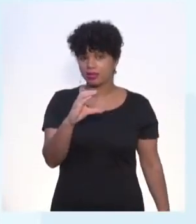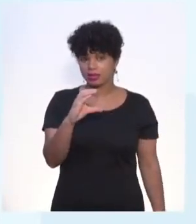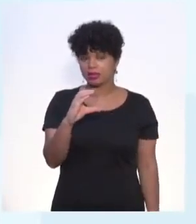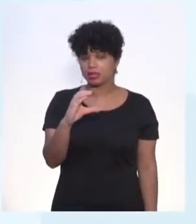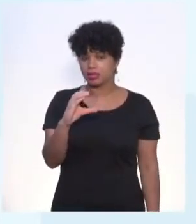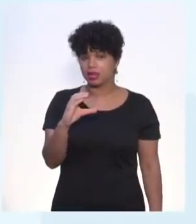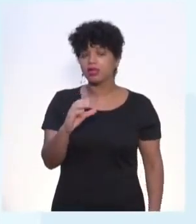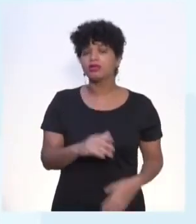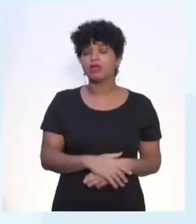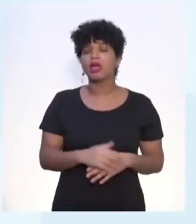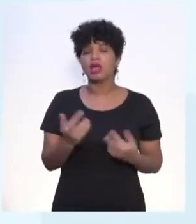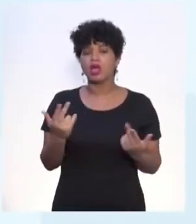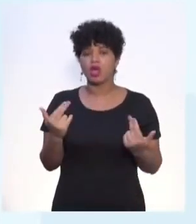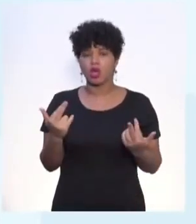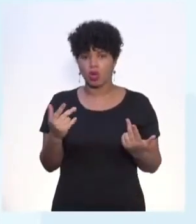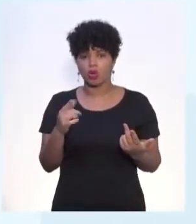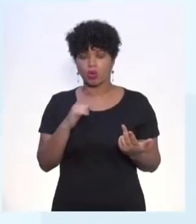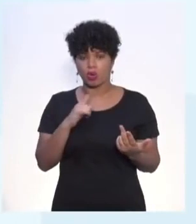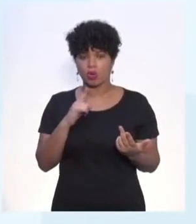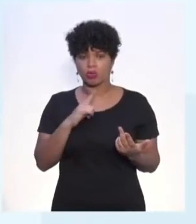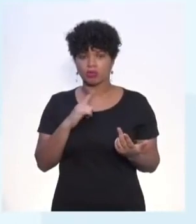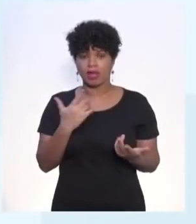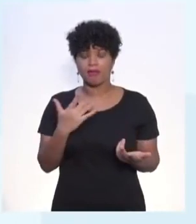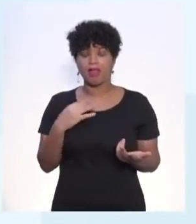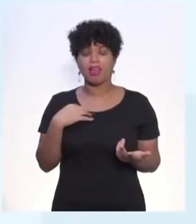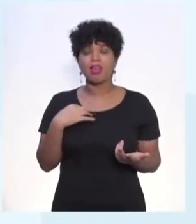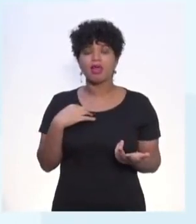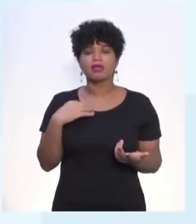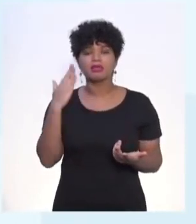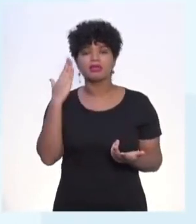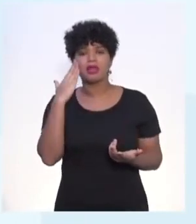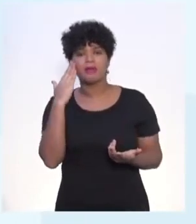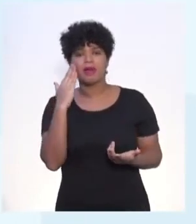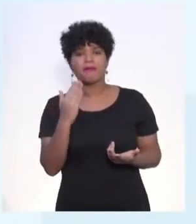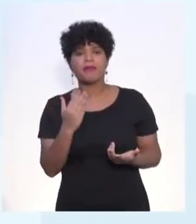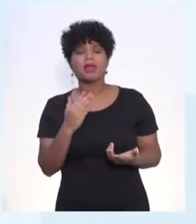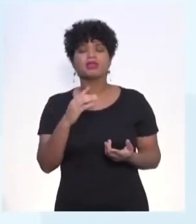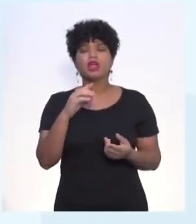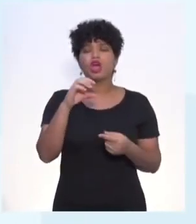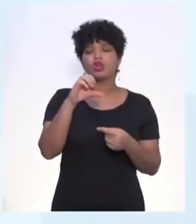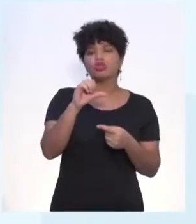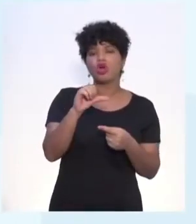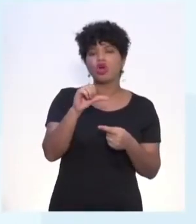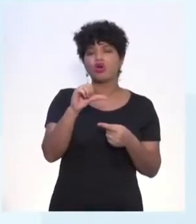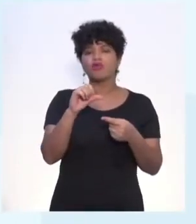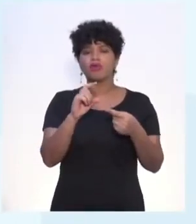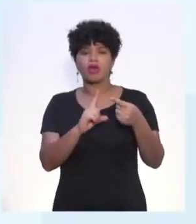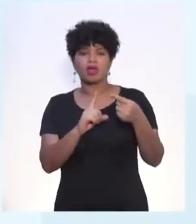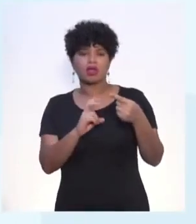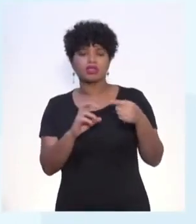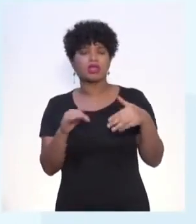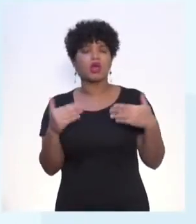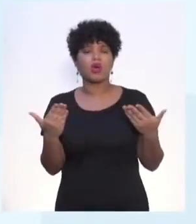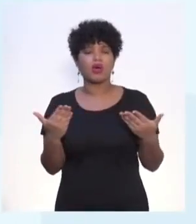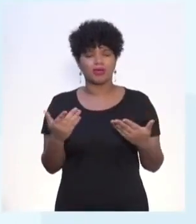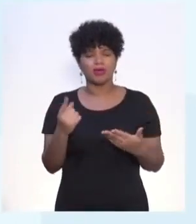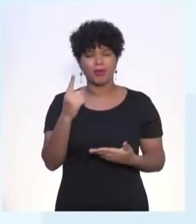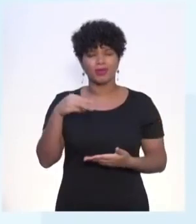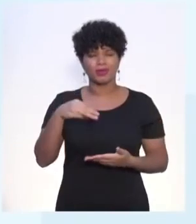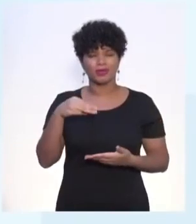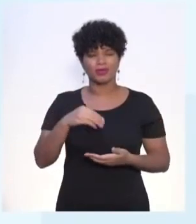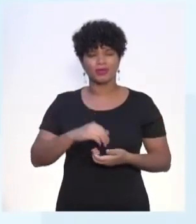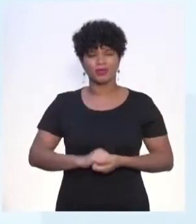15, acertou 9, e aí a gente quer saber a razão entre o número de erros e o número de acertos. Já retornamos, mais um minutinho.